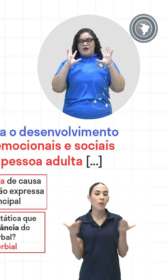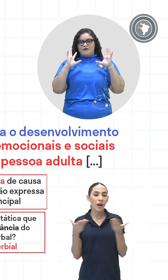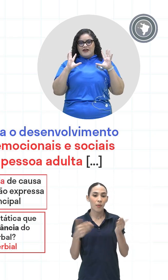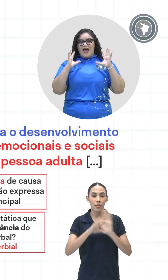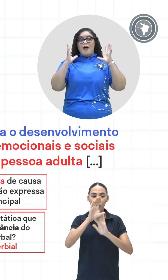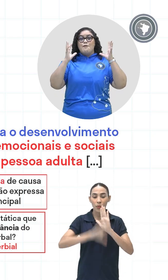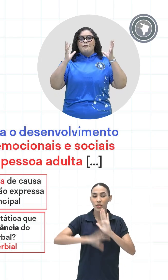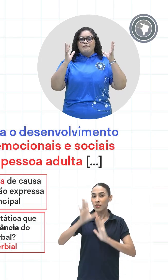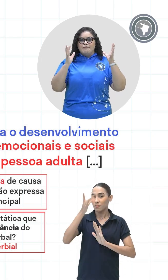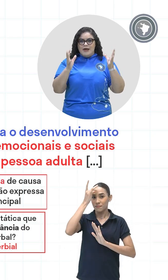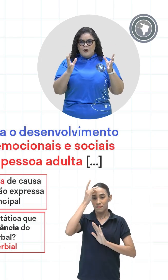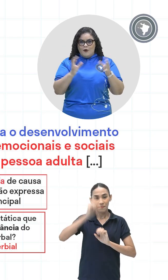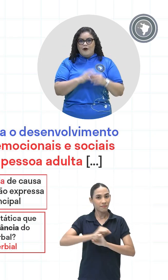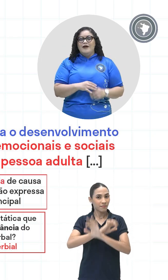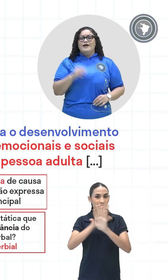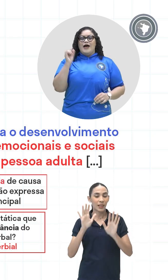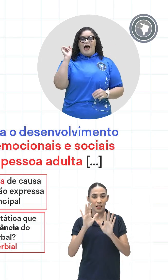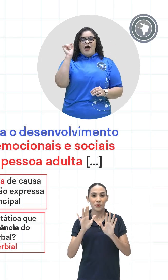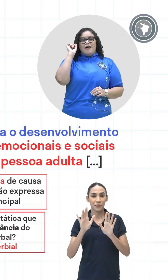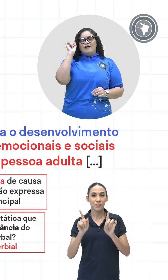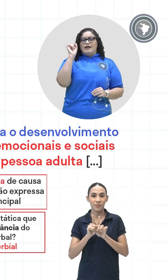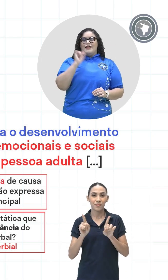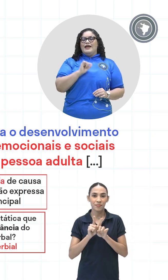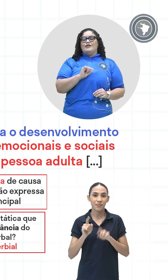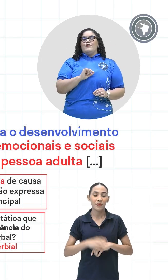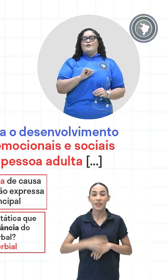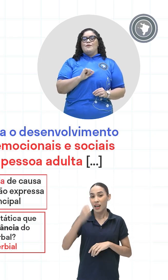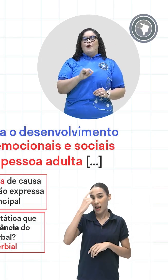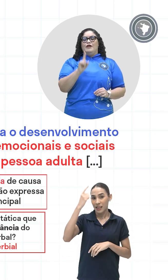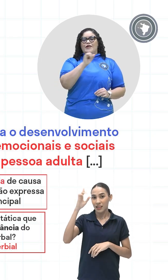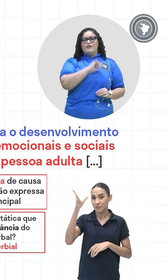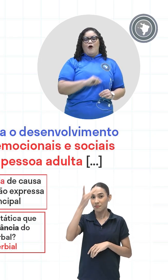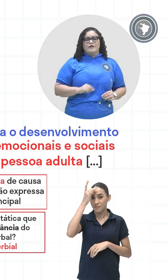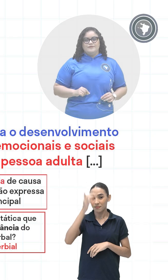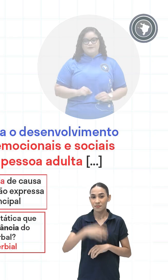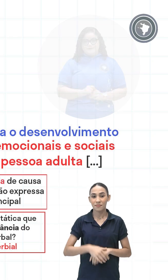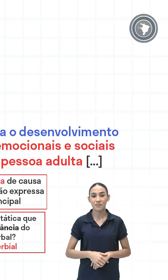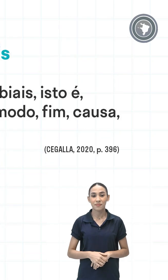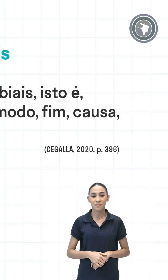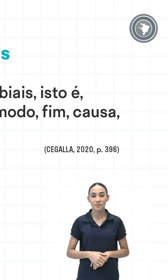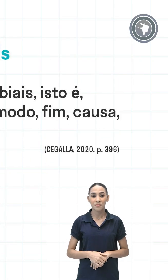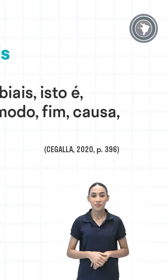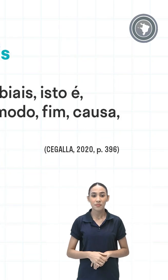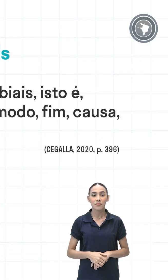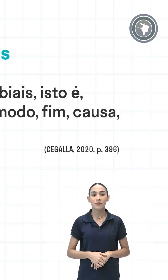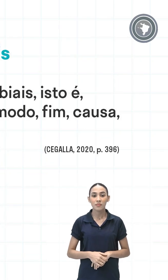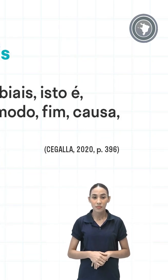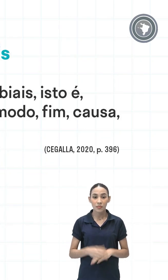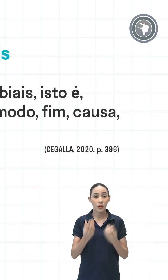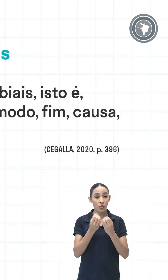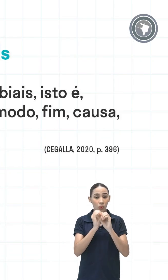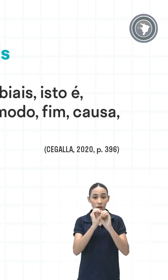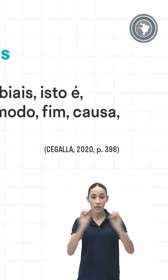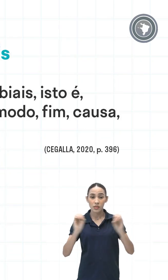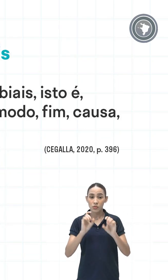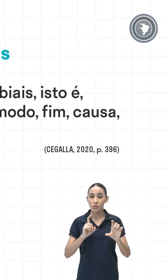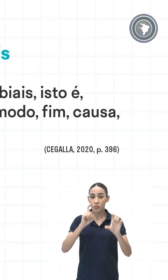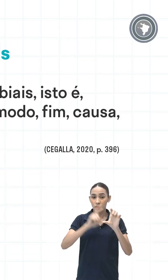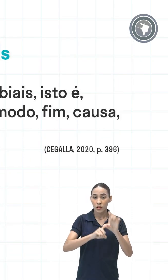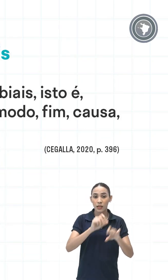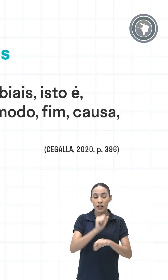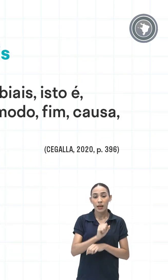conceito para ficar melhor a ideia na nossa memória. Olha só. A oração